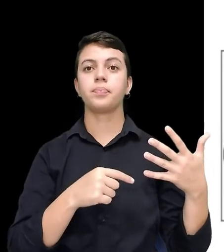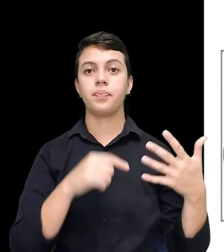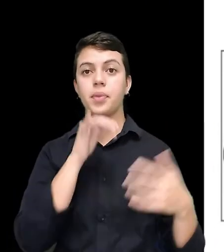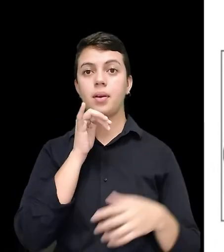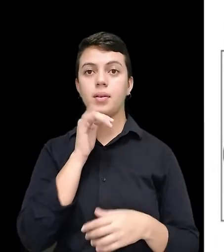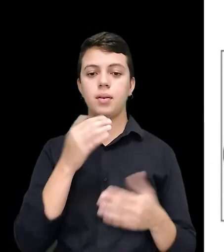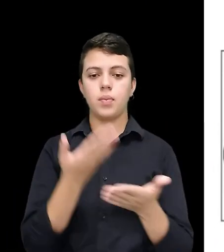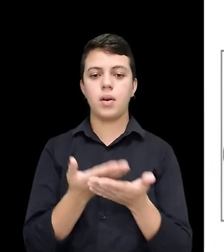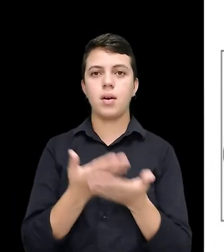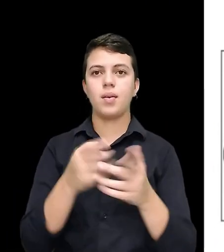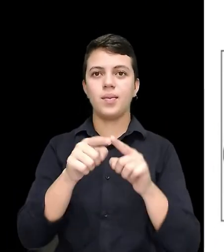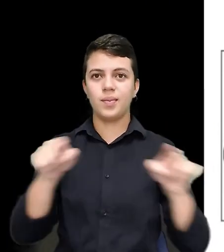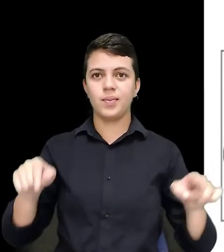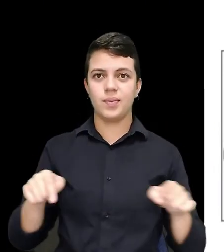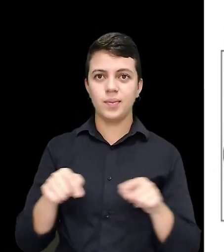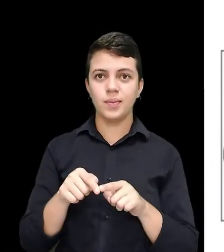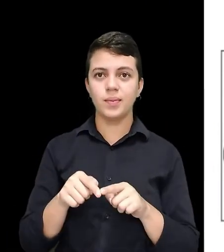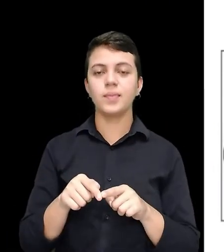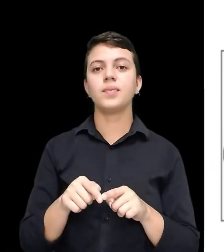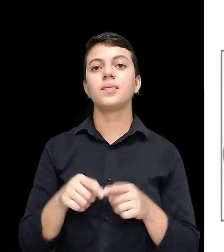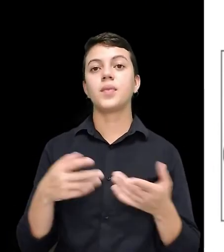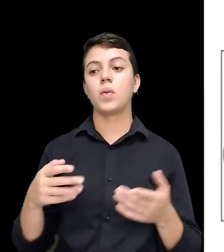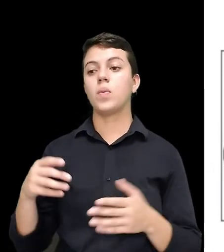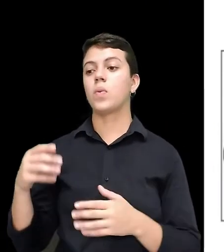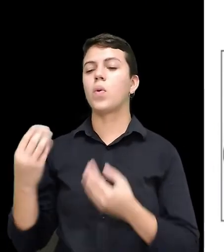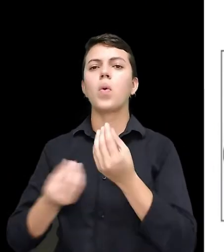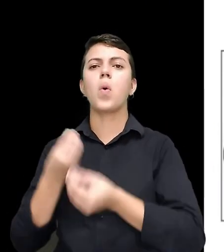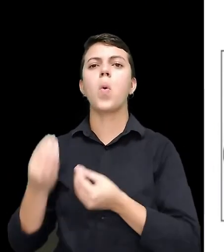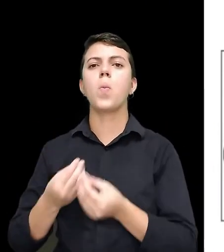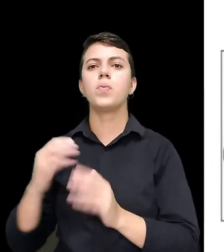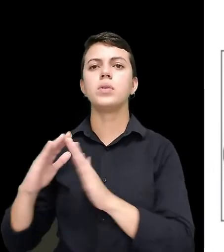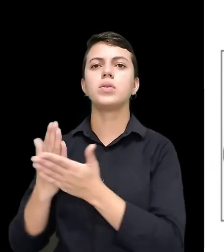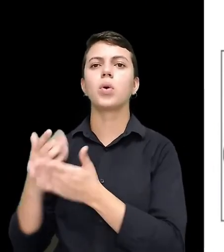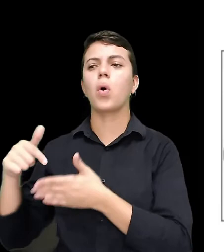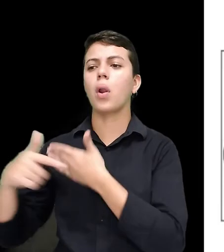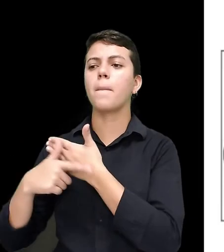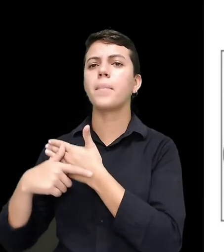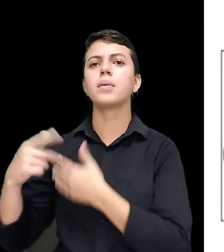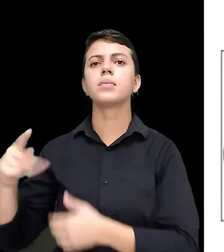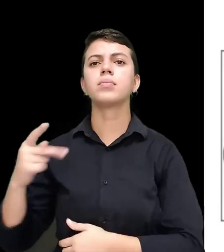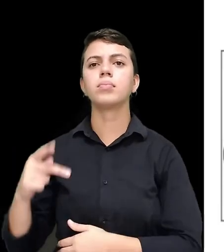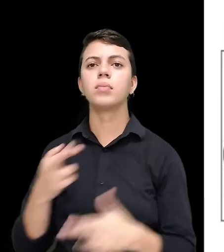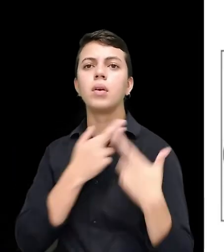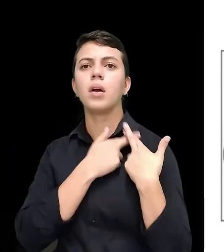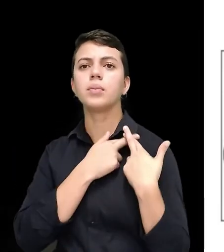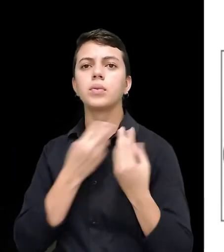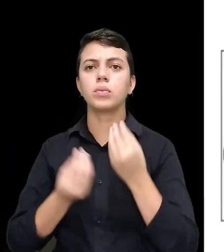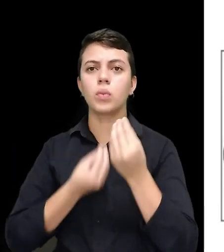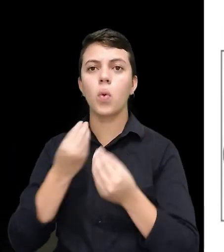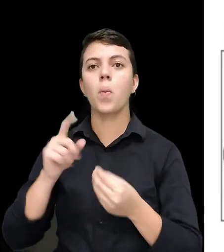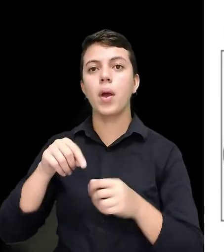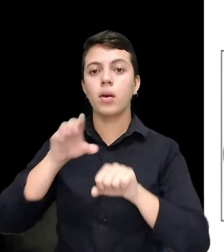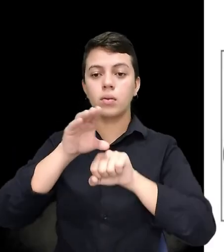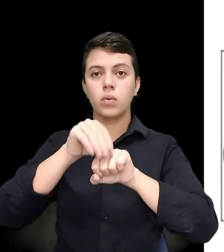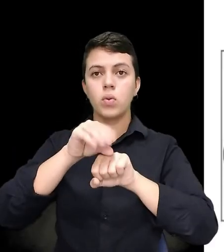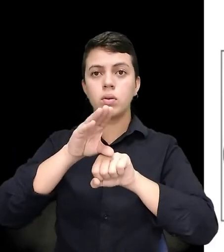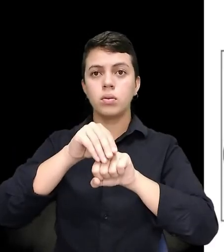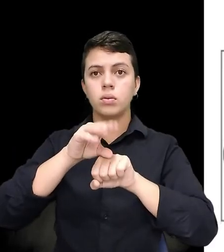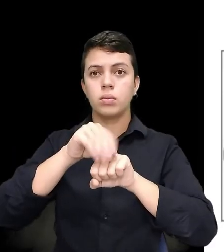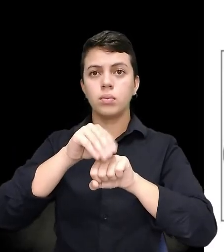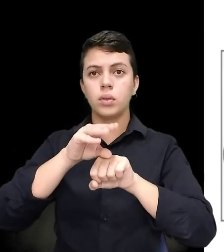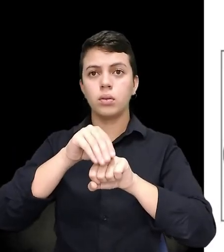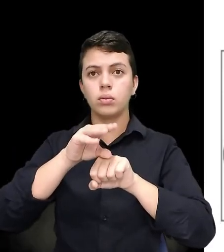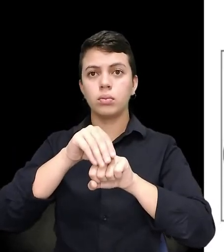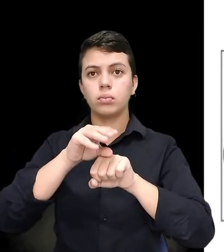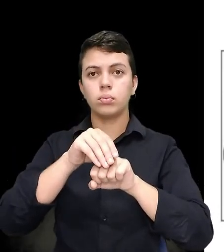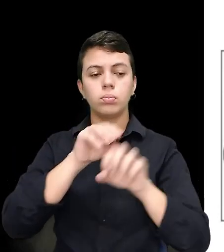a sala de aula, né, esse papel da escola, muito voltado à construção de um conhecimento a